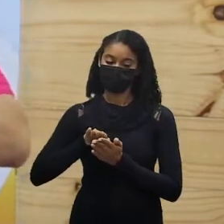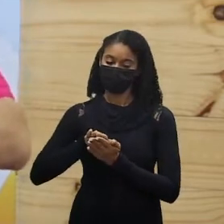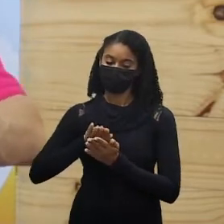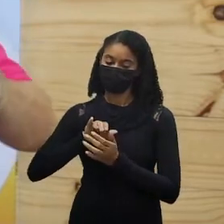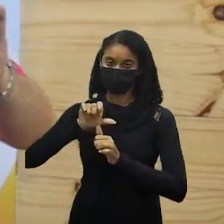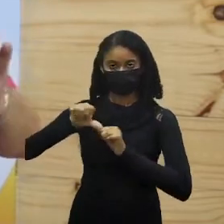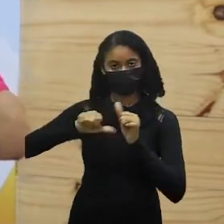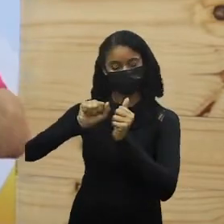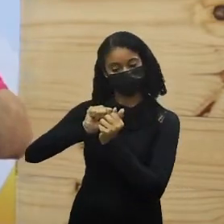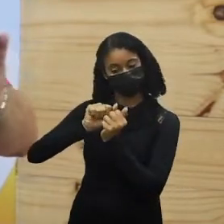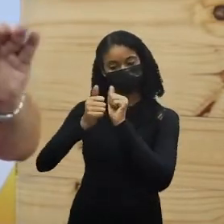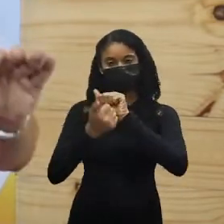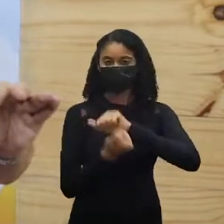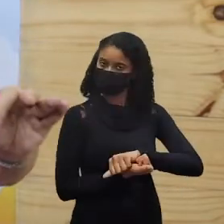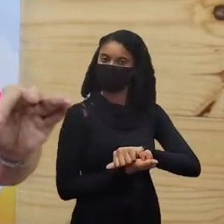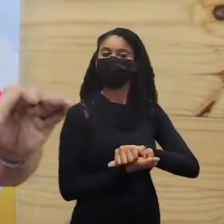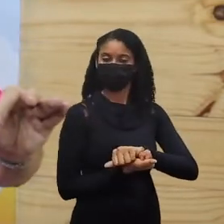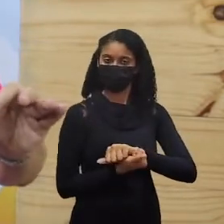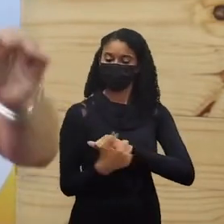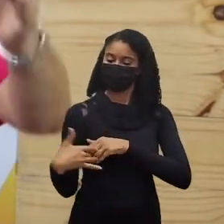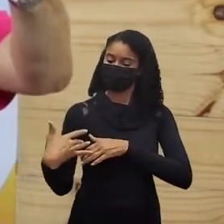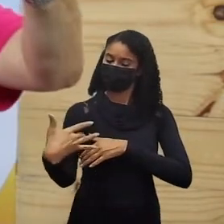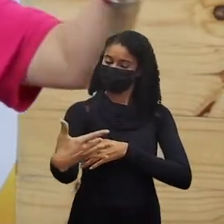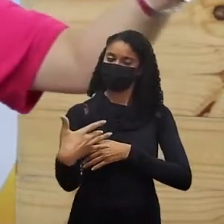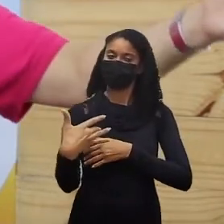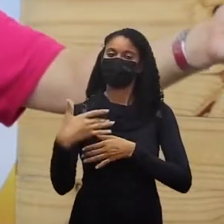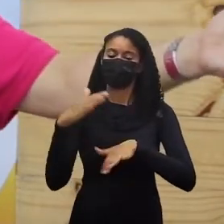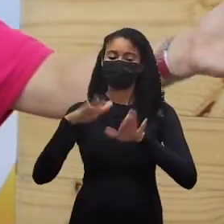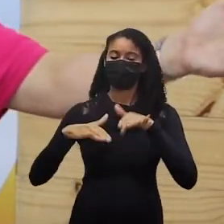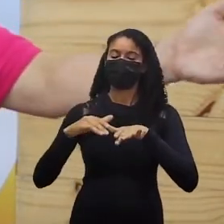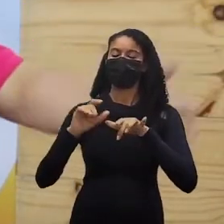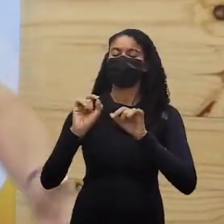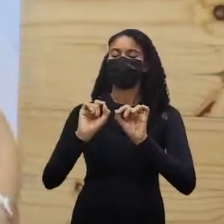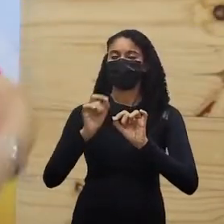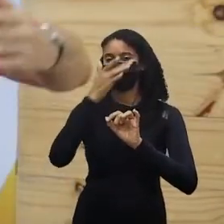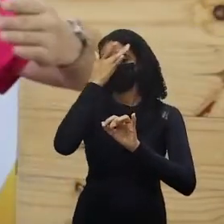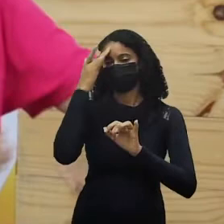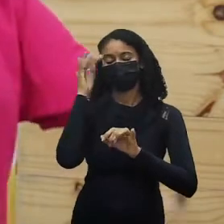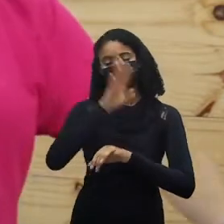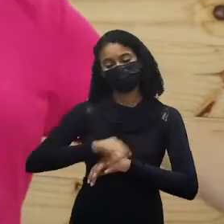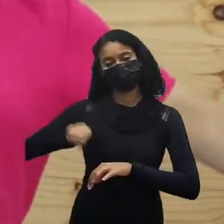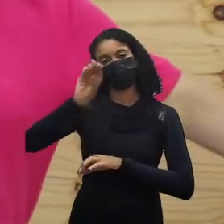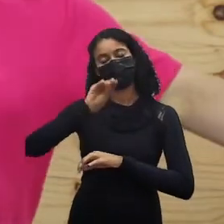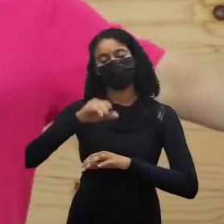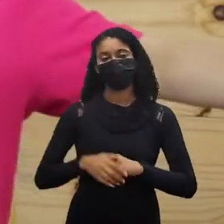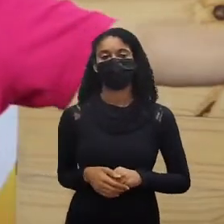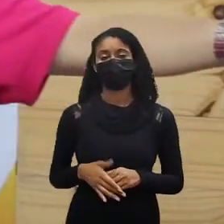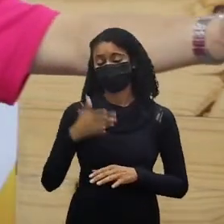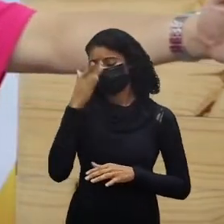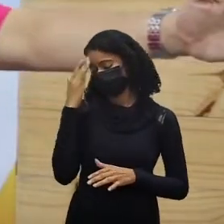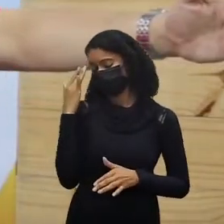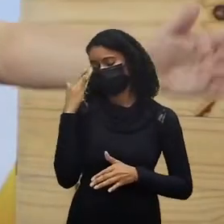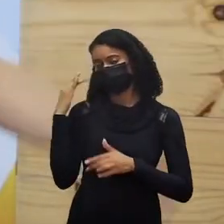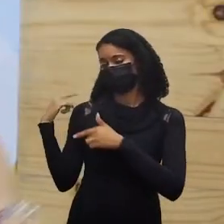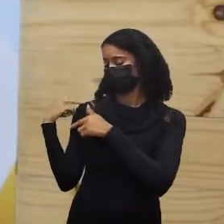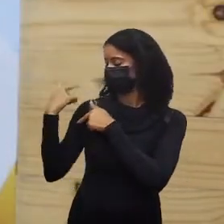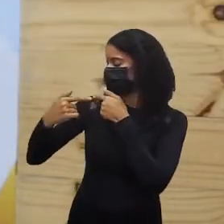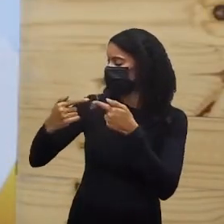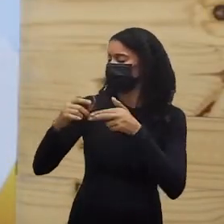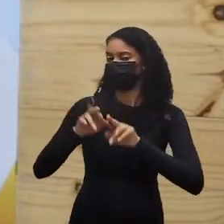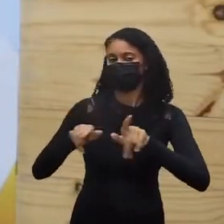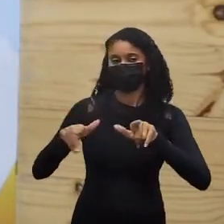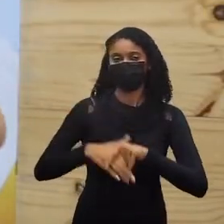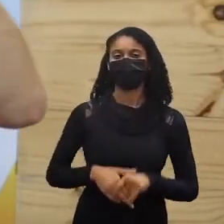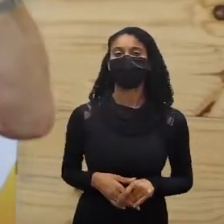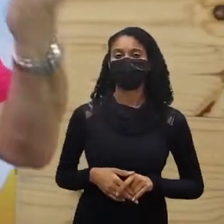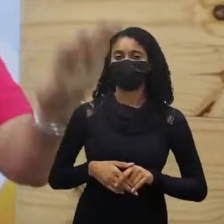tempo, de acordo com as ações dos falantes. É aquilo que eu falei a vocês. Pessoas de gerações diferentes tendem